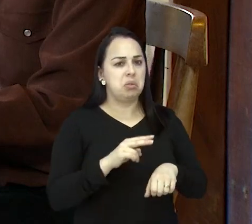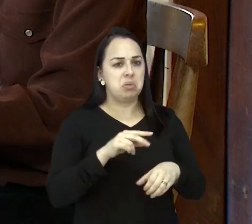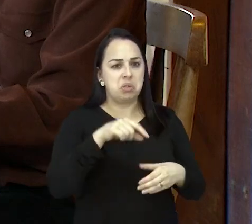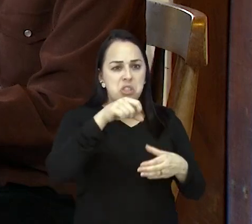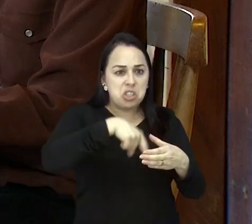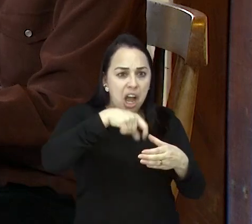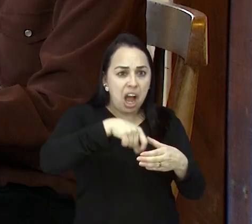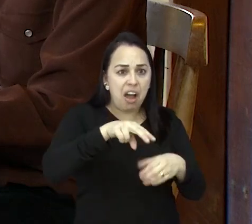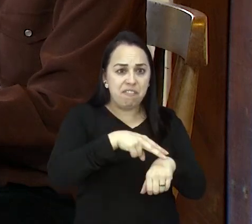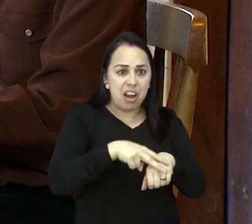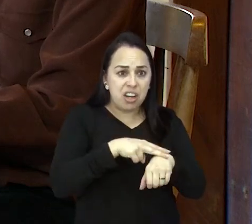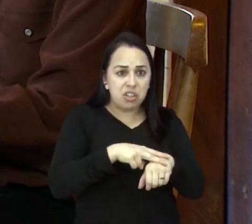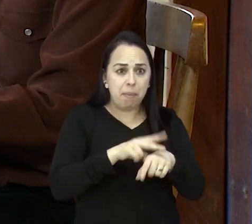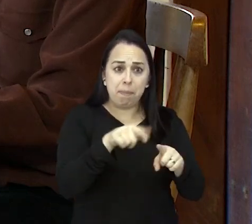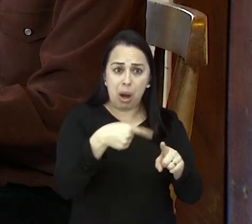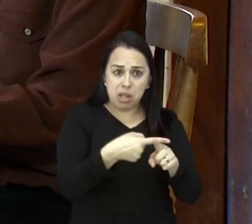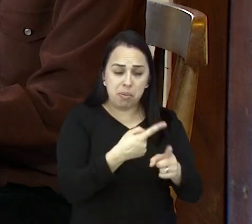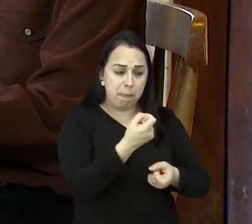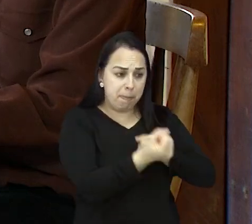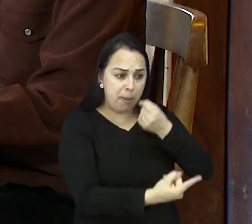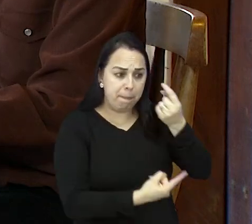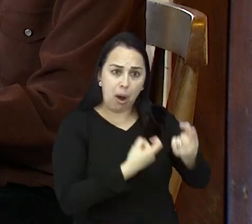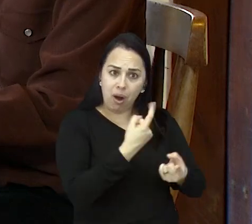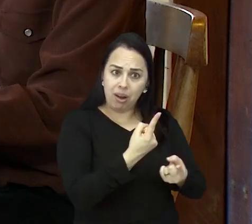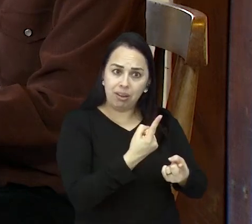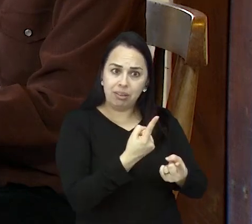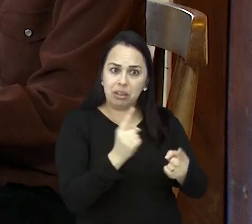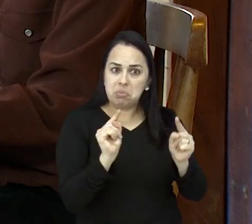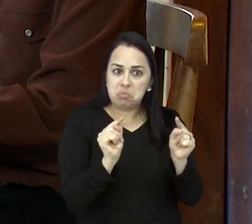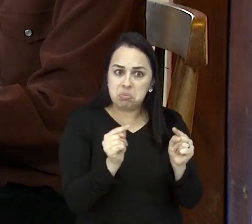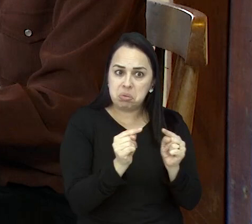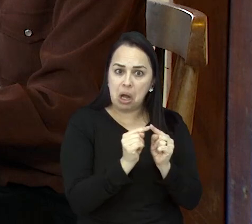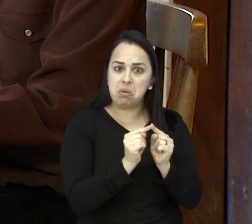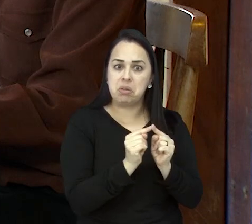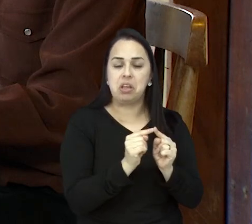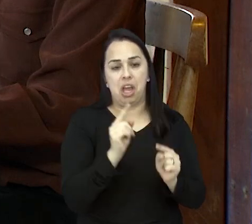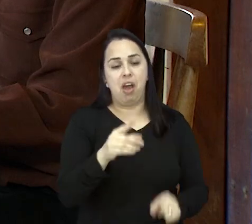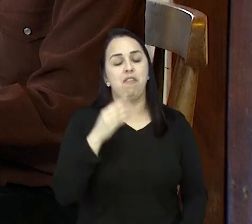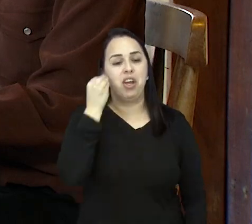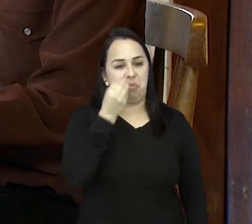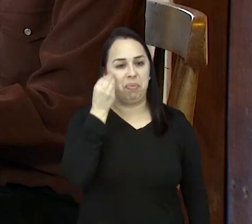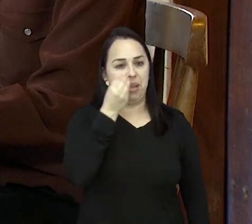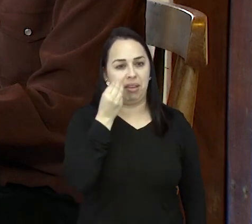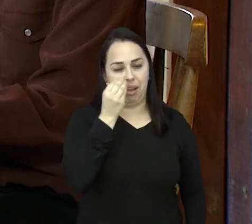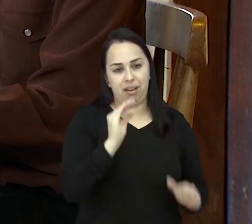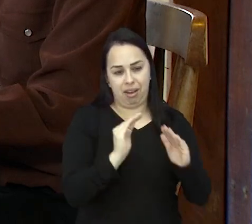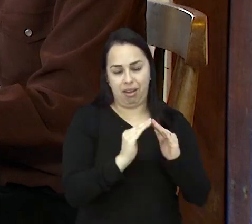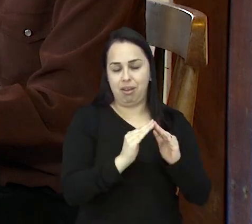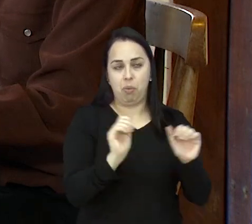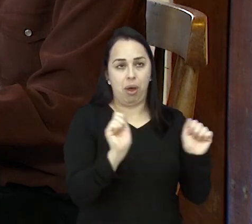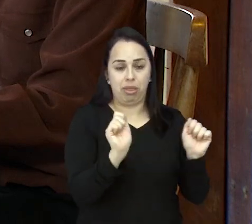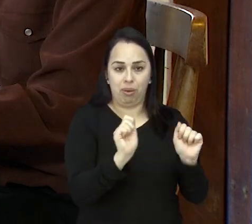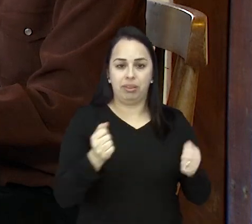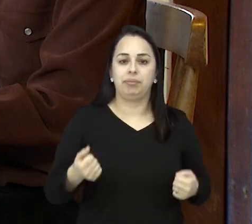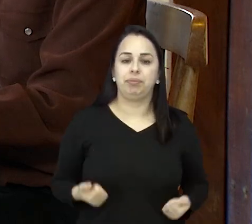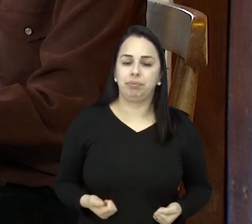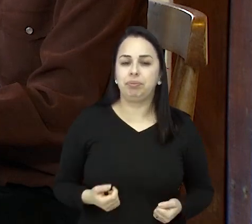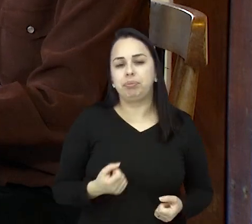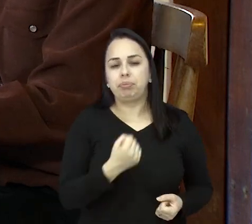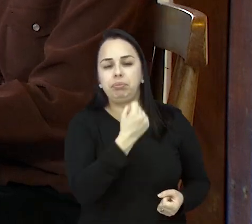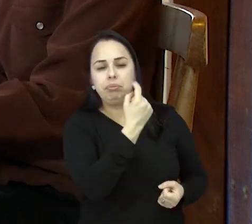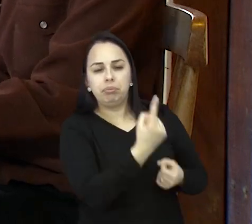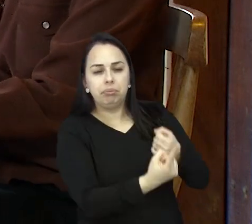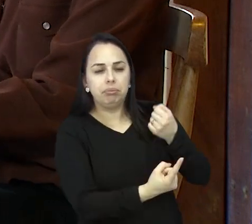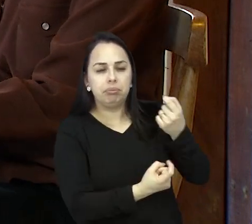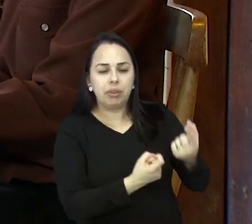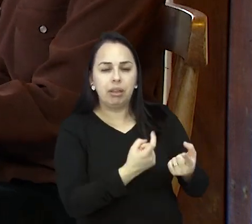com pipoca. Essa é uma harmonização que eu com certeza vou experimentar em casa, porque eu adoro pipoca. Falando em pipoca,